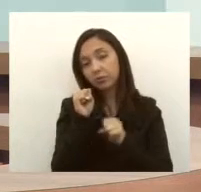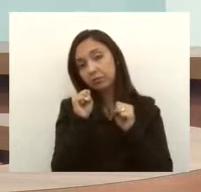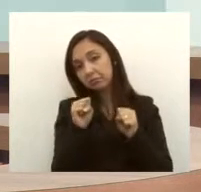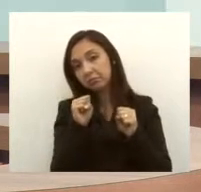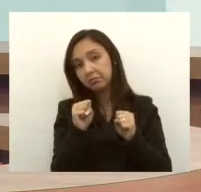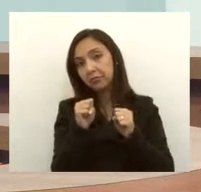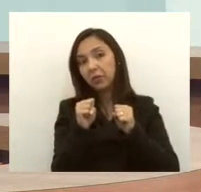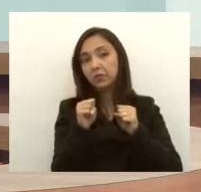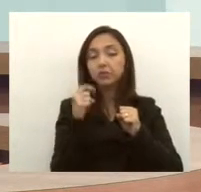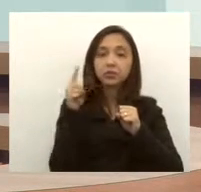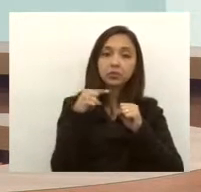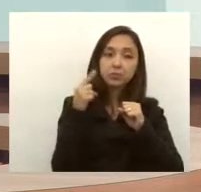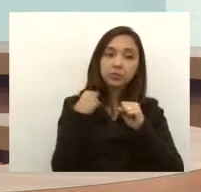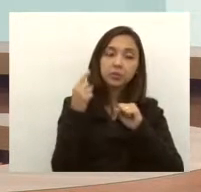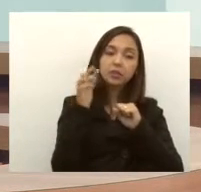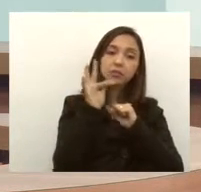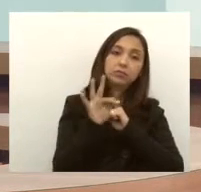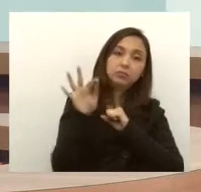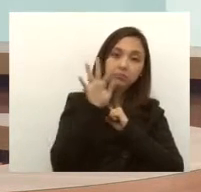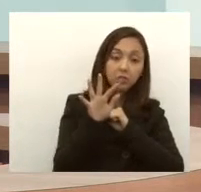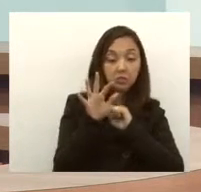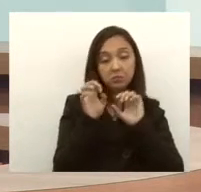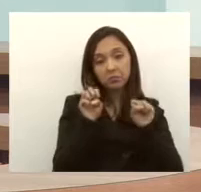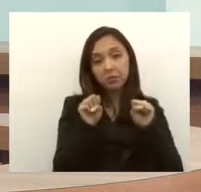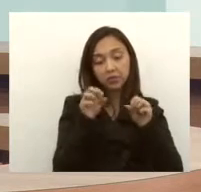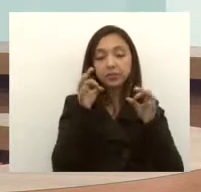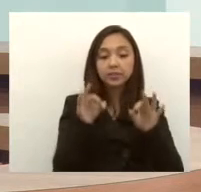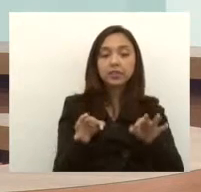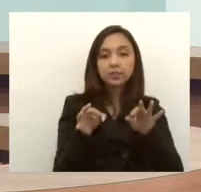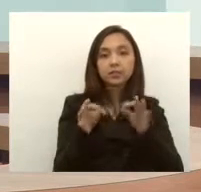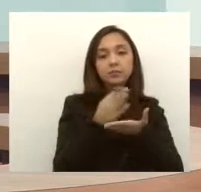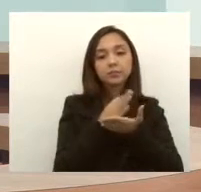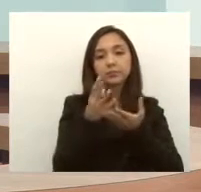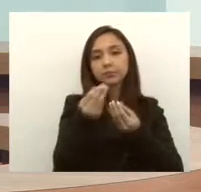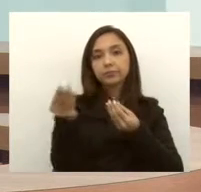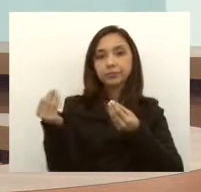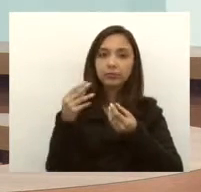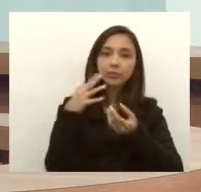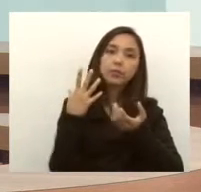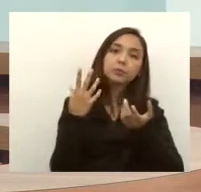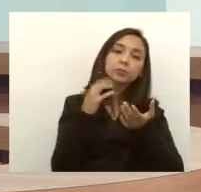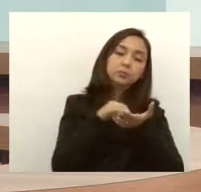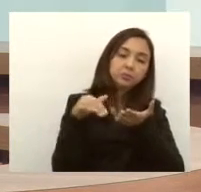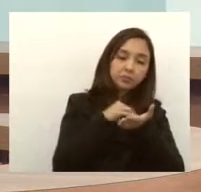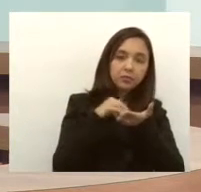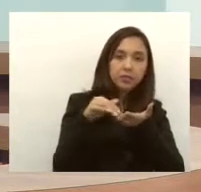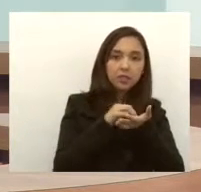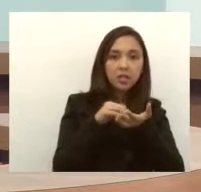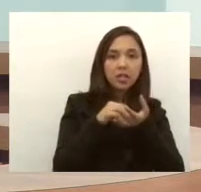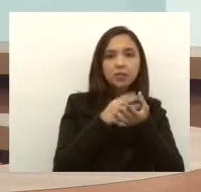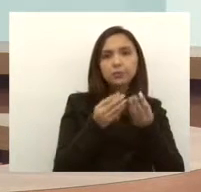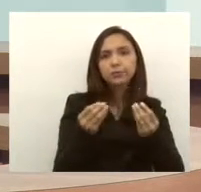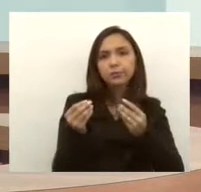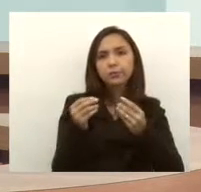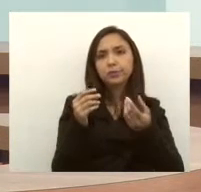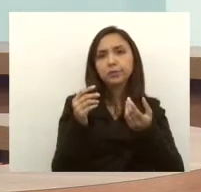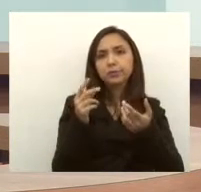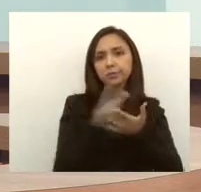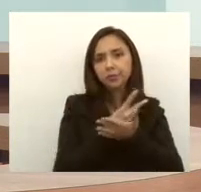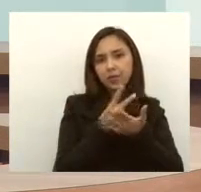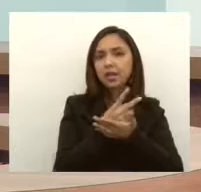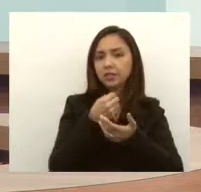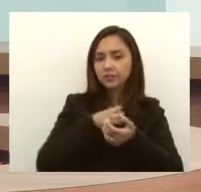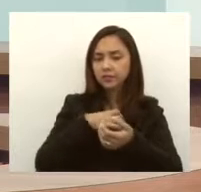estadual, deputado federal. O senhor pode ter certeza, senhor prefeito, que muitos funcionários do senhor, muitos secretários do senhor estão queimando muito o senhor. O senhor vai sentir isso